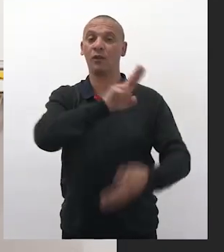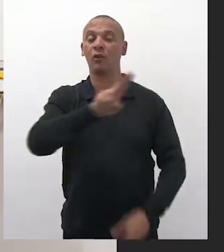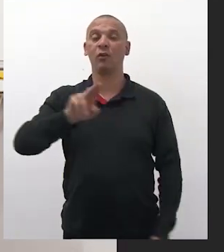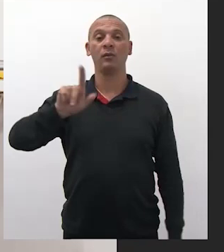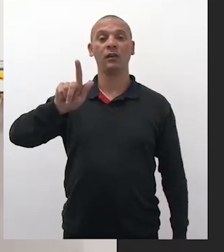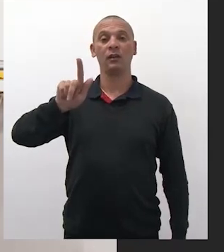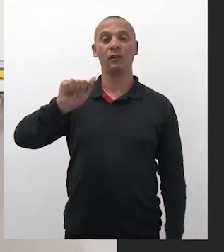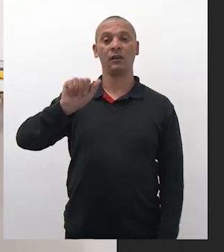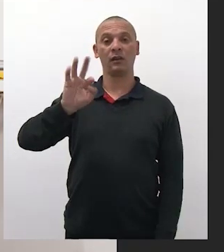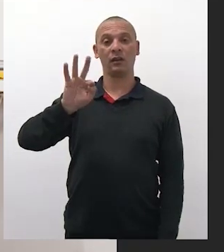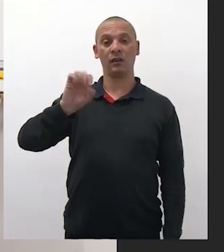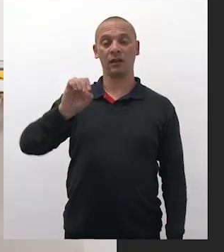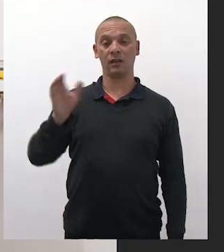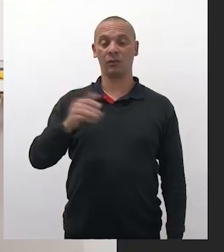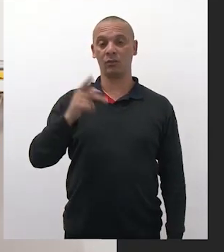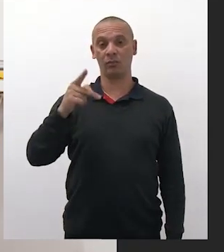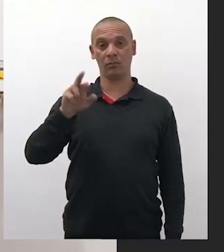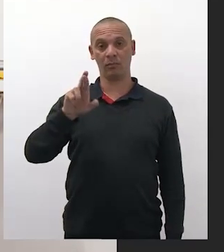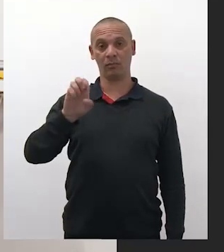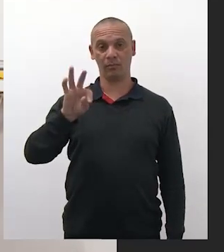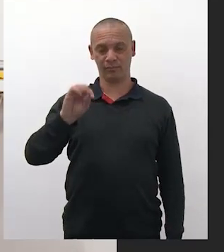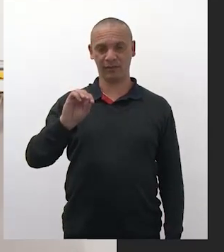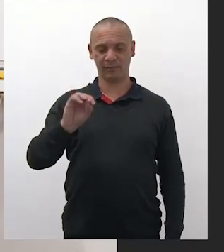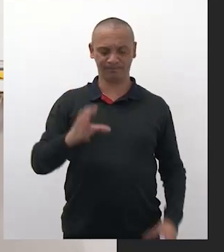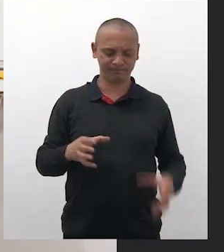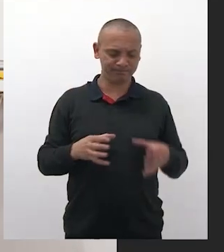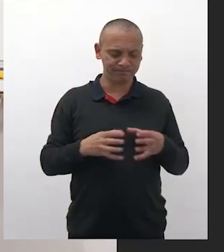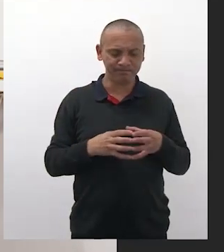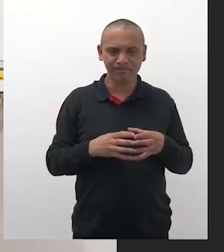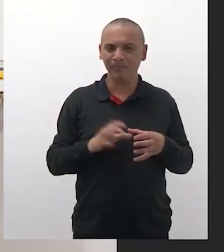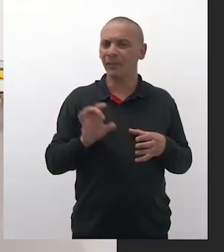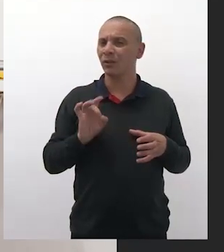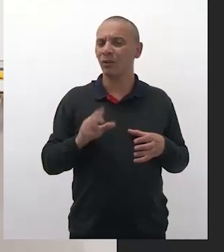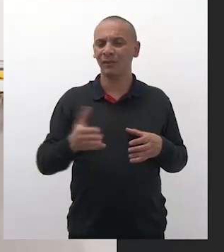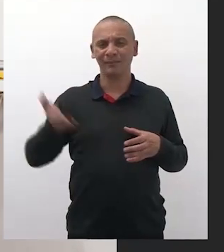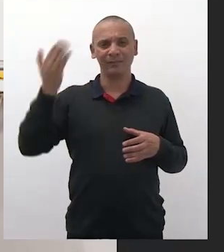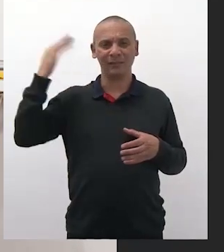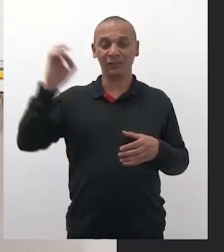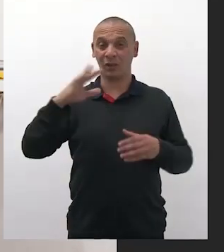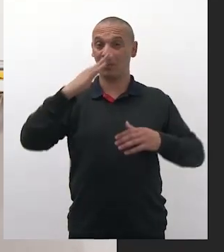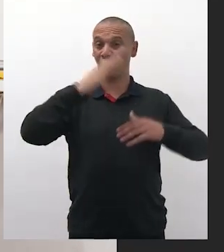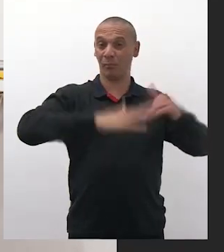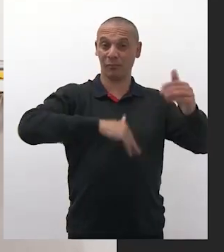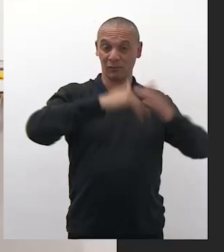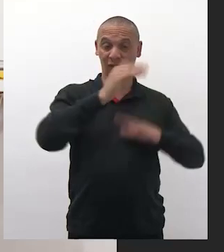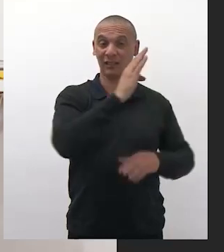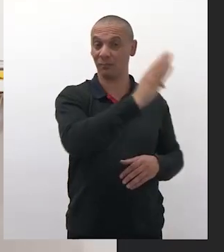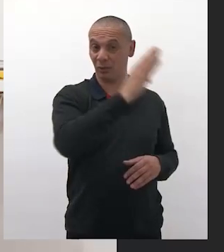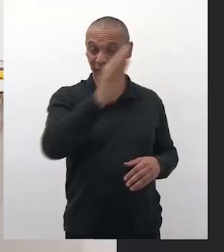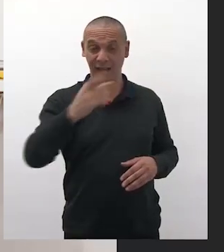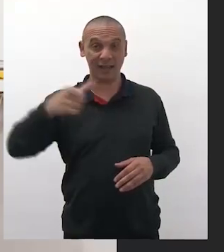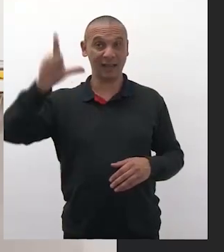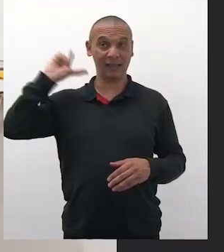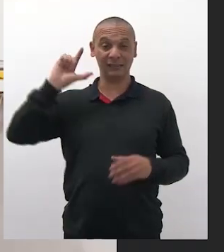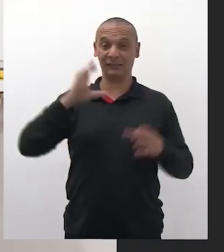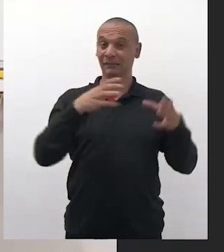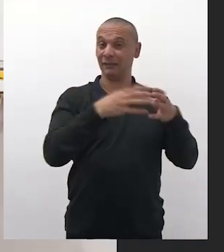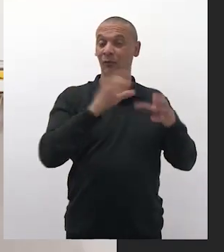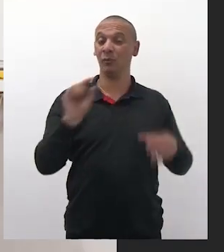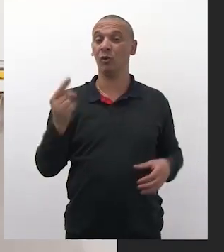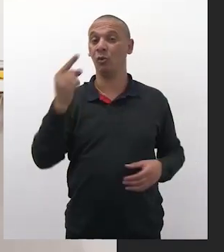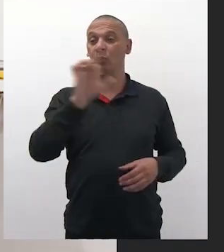né? Era restrito ali só aos profissionais ali da biblioteca, alguns profissionais